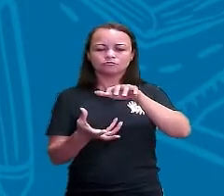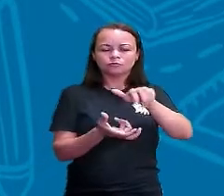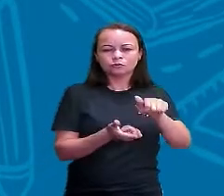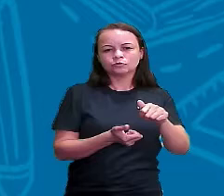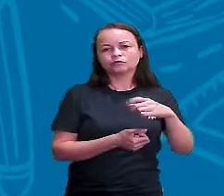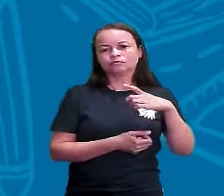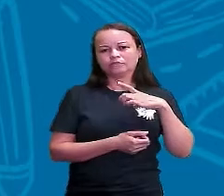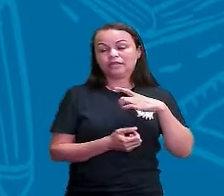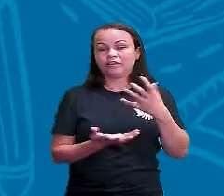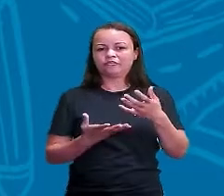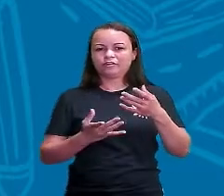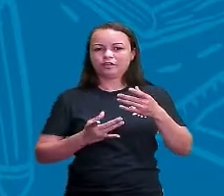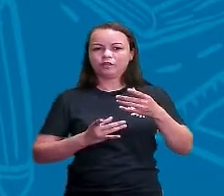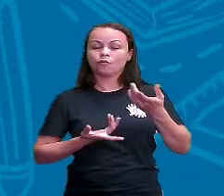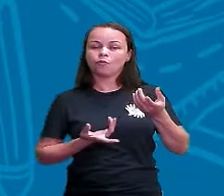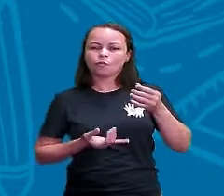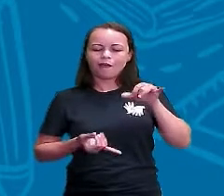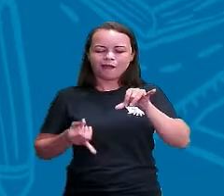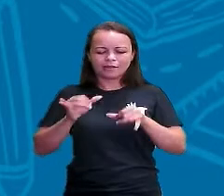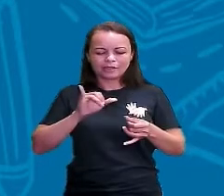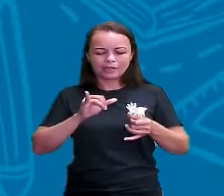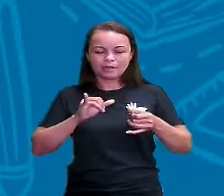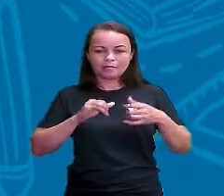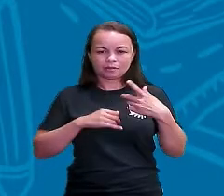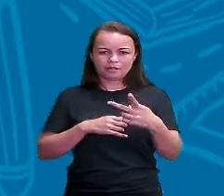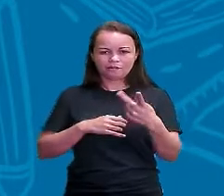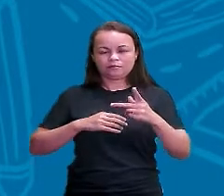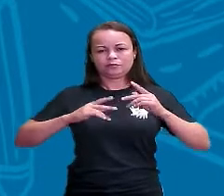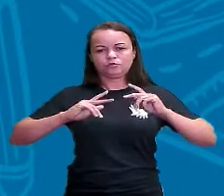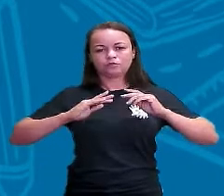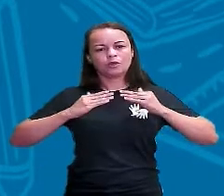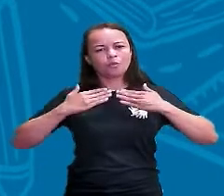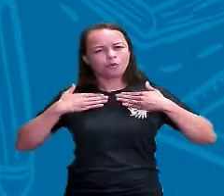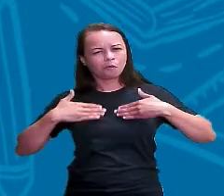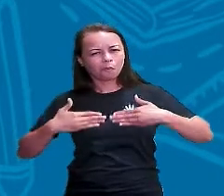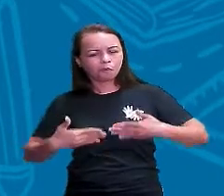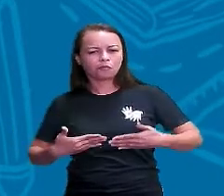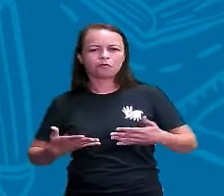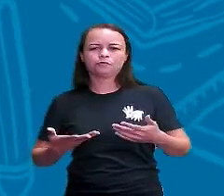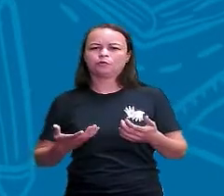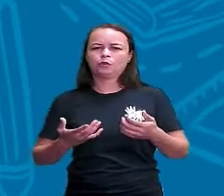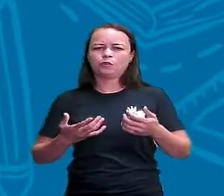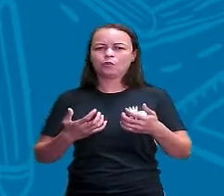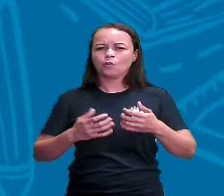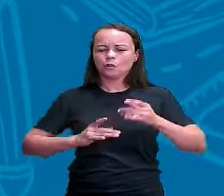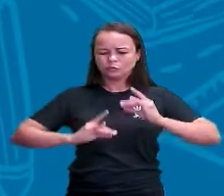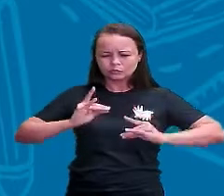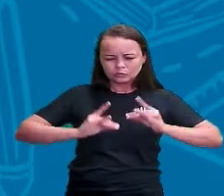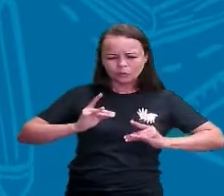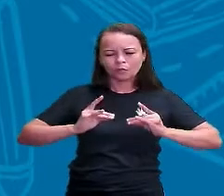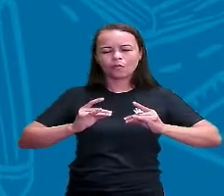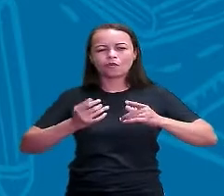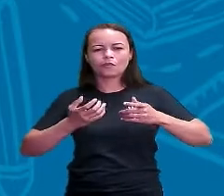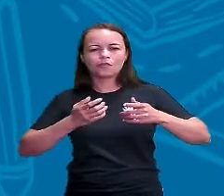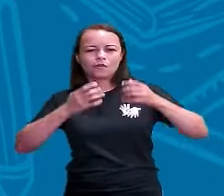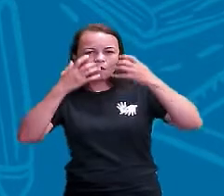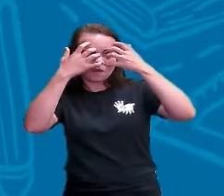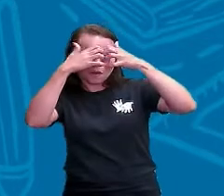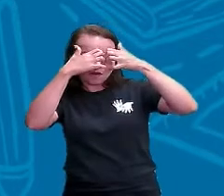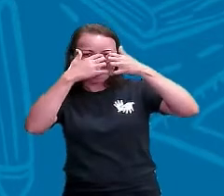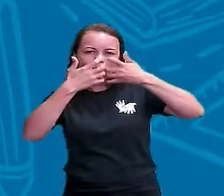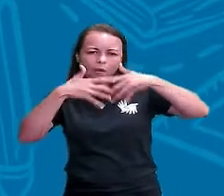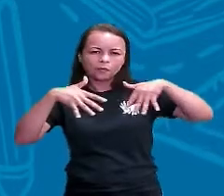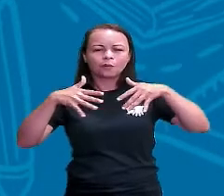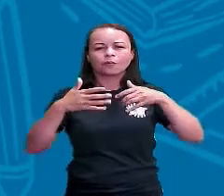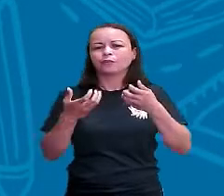a ver com a química do teu corpo. Então, quando eu estiver falando, gente, química do corpo, neurotransmissor e hormônio, a gente vai estar usando aqui de forma